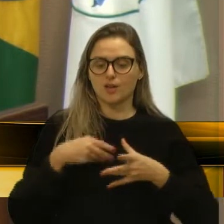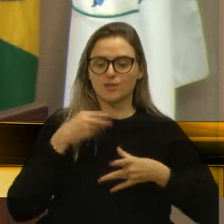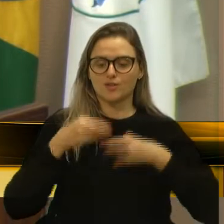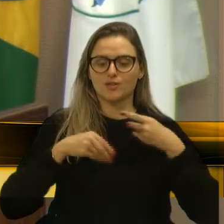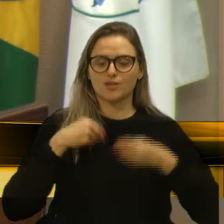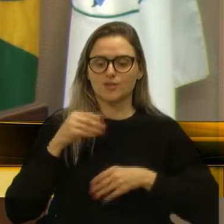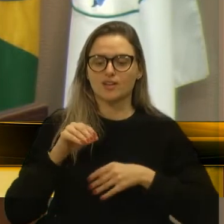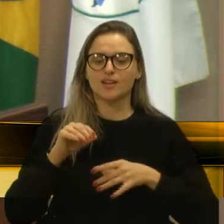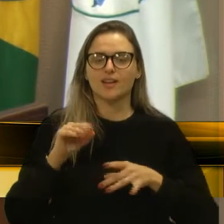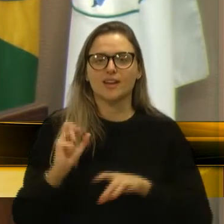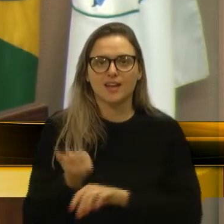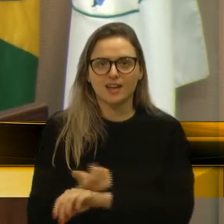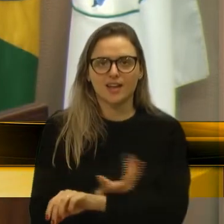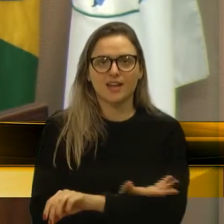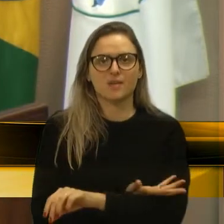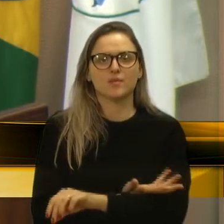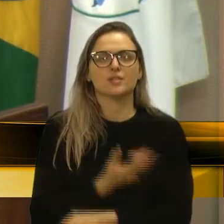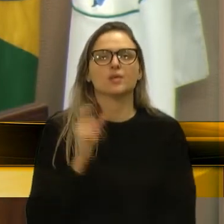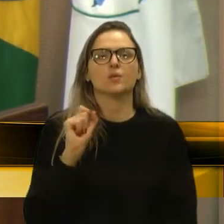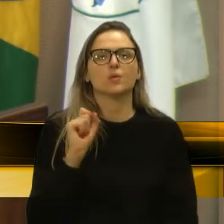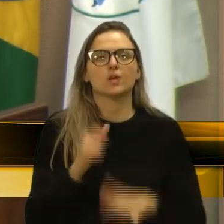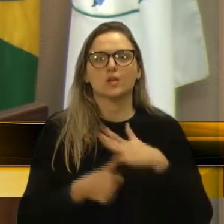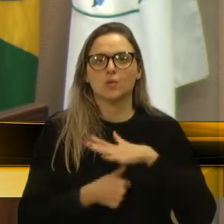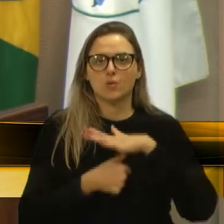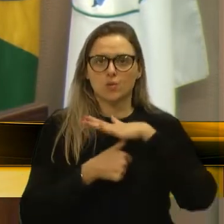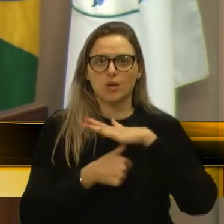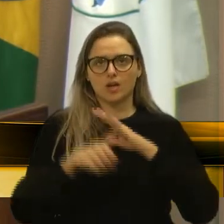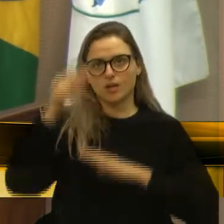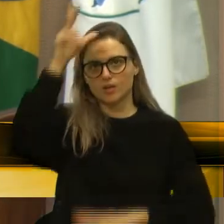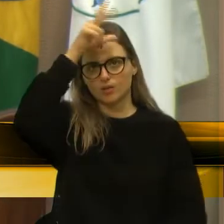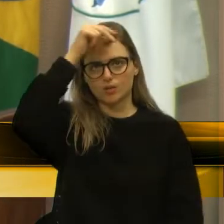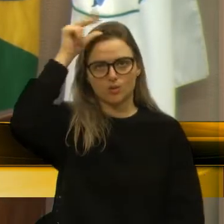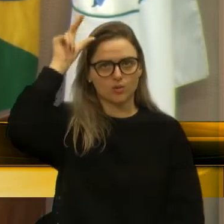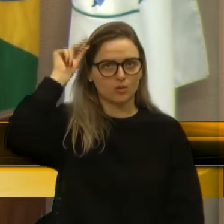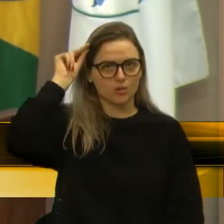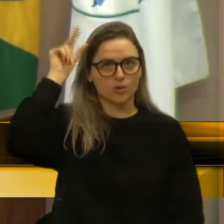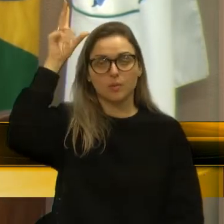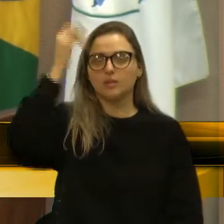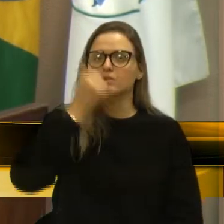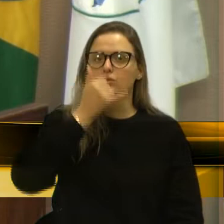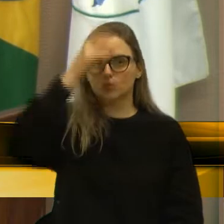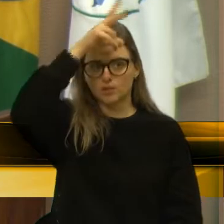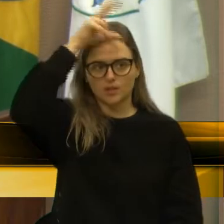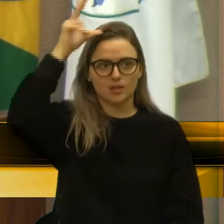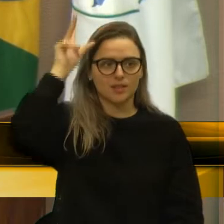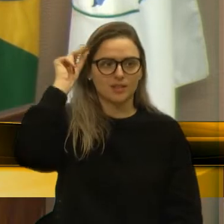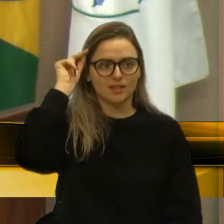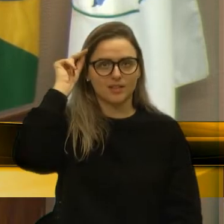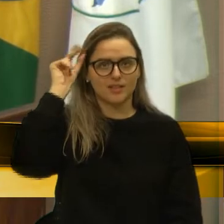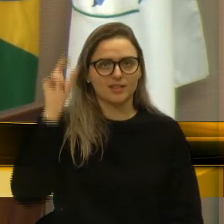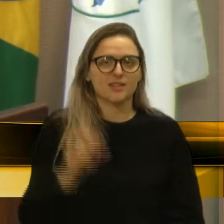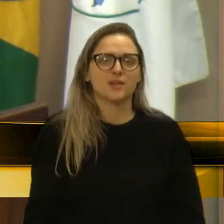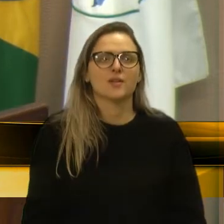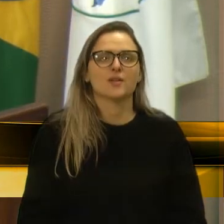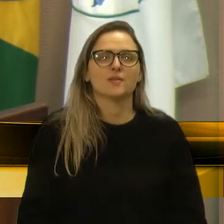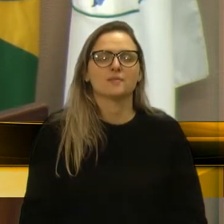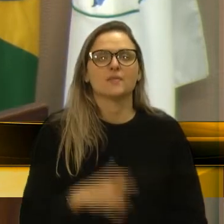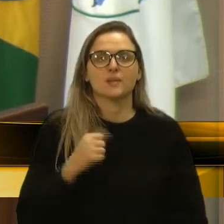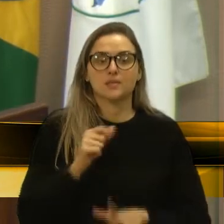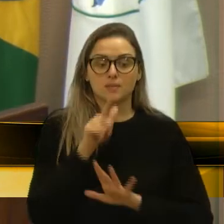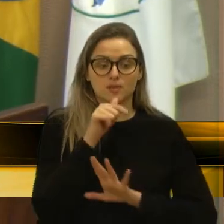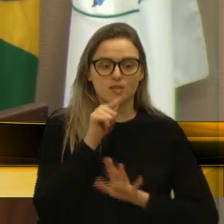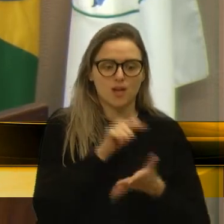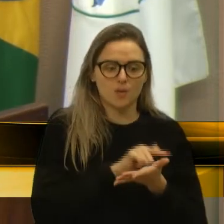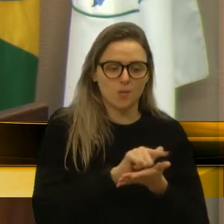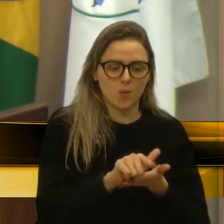com o que o reitor Cunhava trouxe. Nós estamos na vida, nós precisamos de água limpa, de